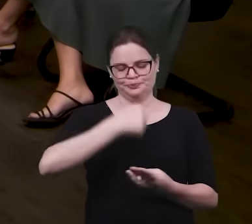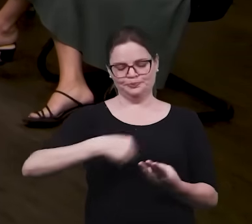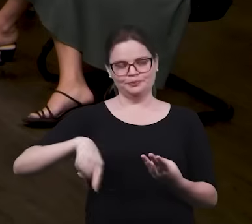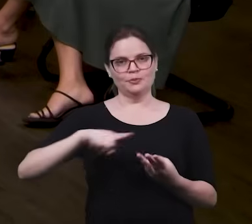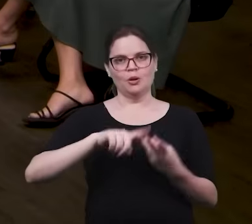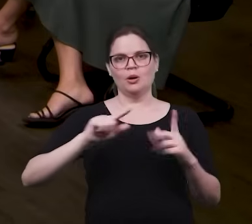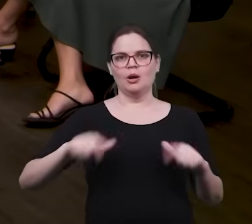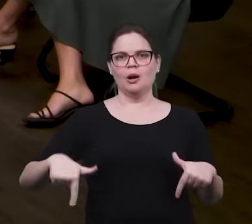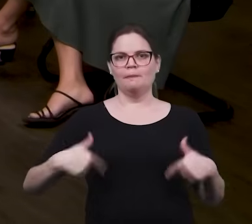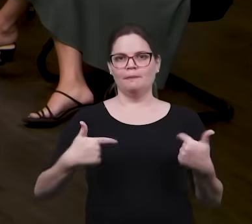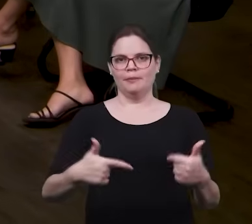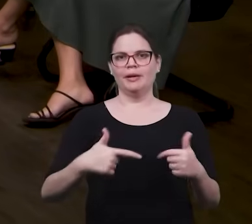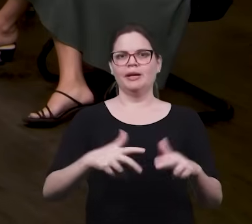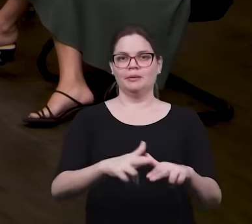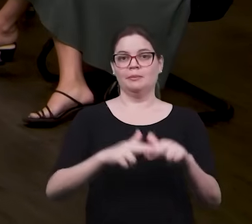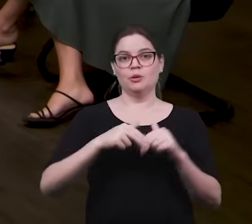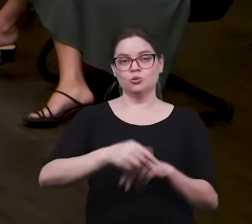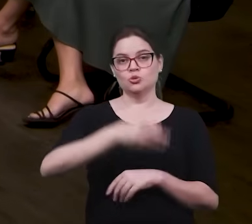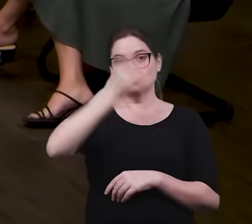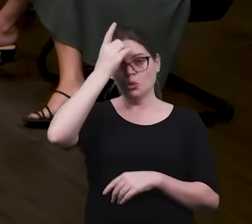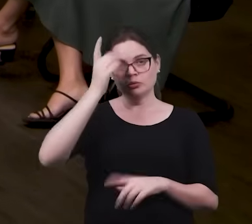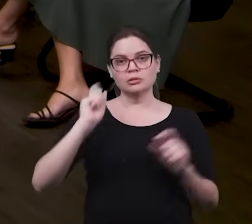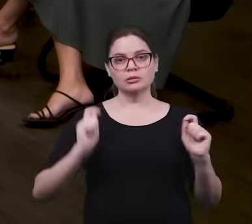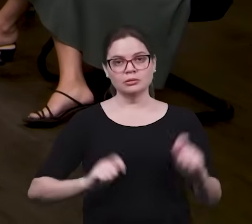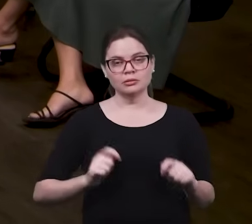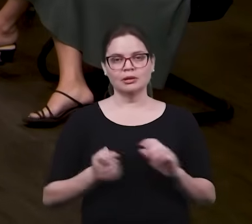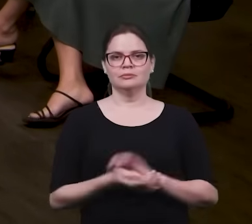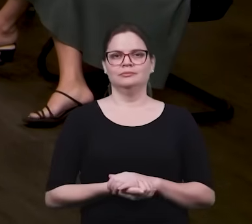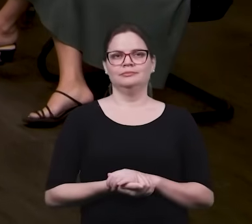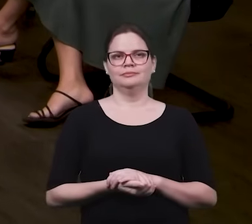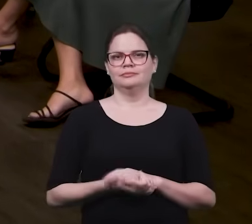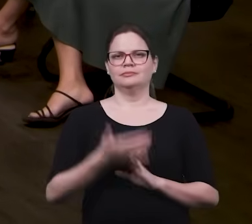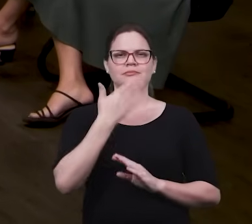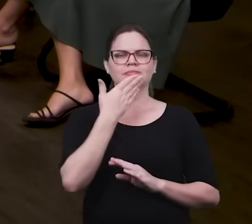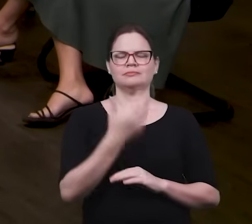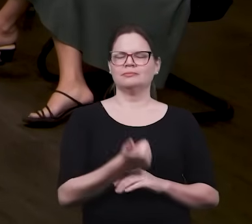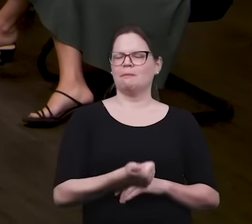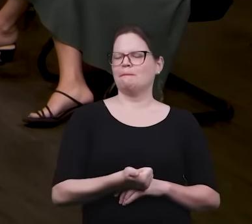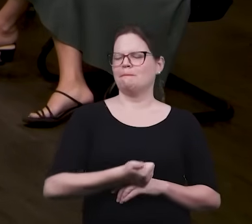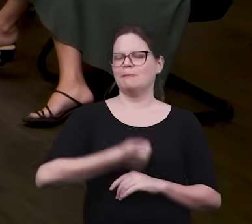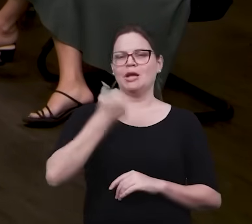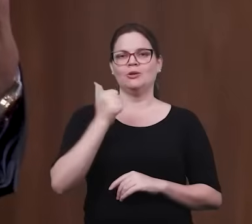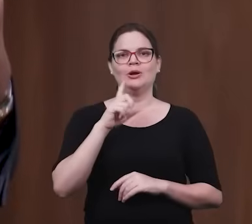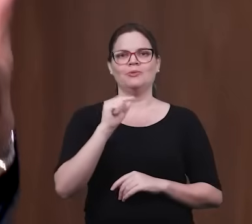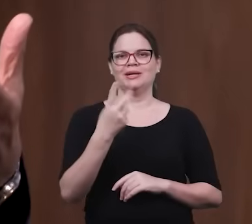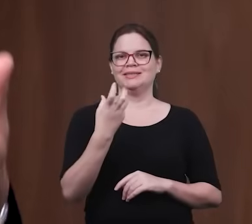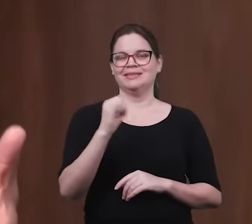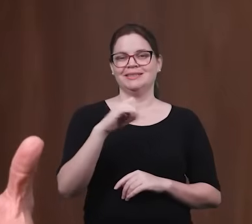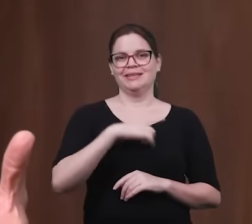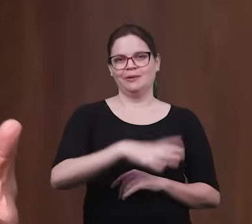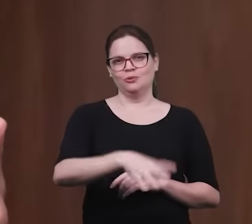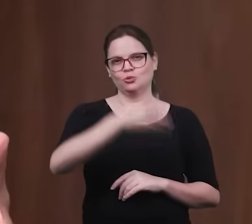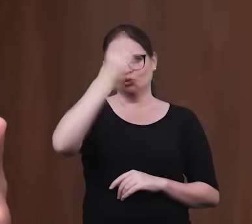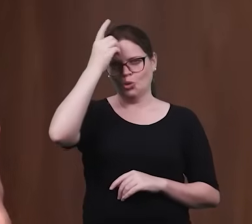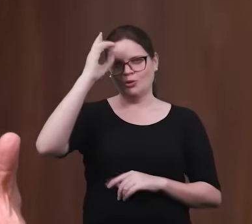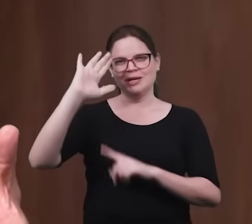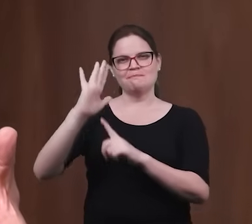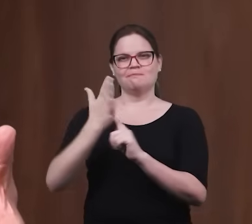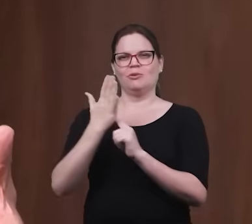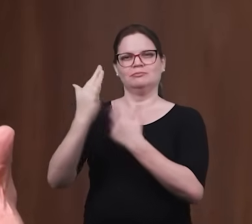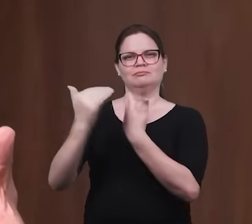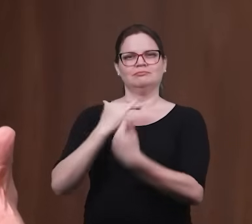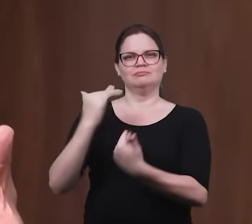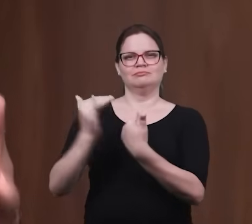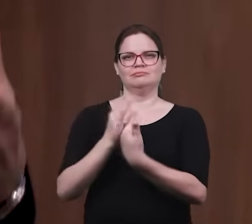numa obra que o Senhor opera através dos dons espirituais. Amém. Nada melhor do que quando há um dom espiritual com a nossa